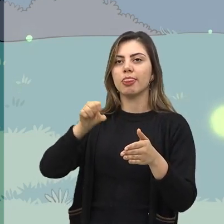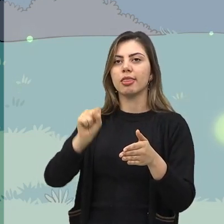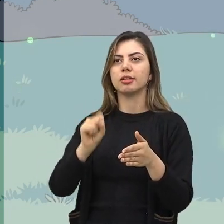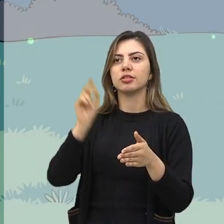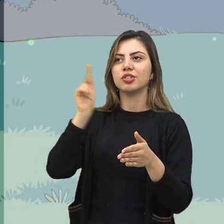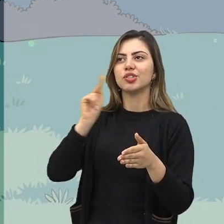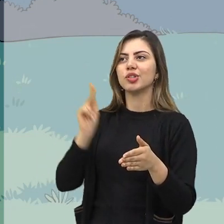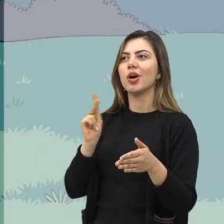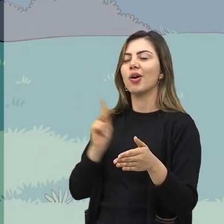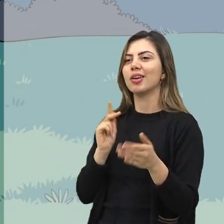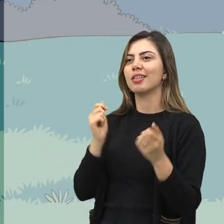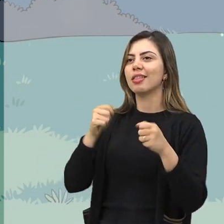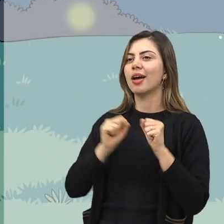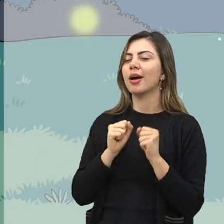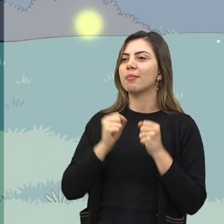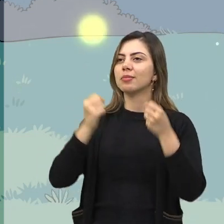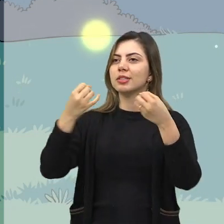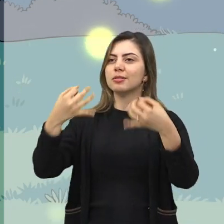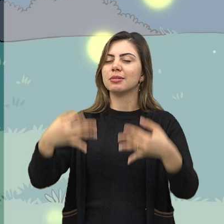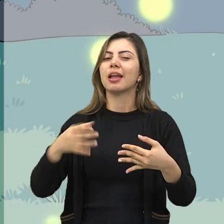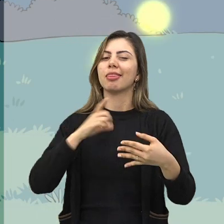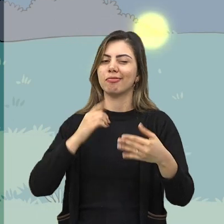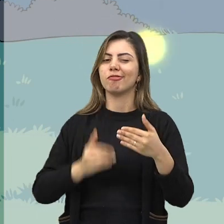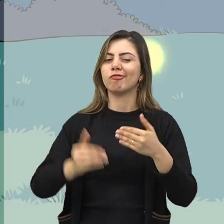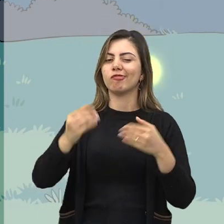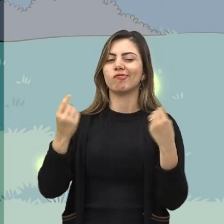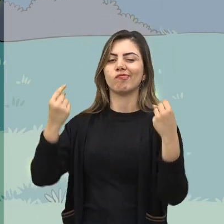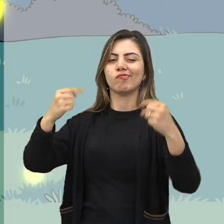e muitos desafios pela frente.